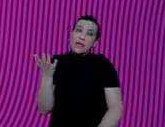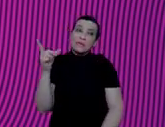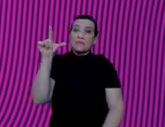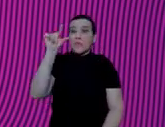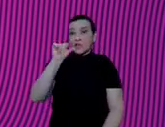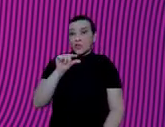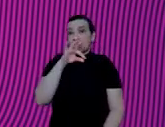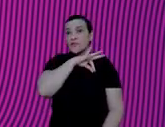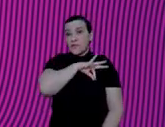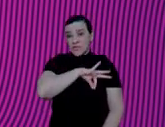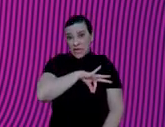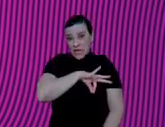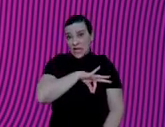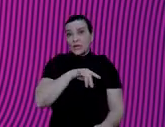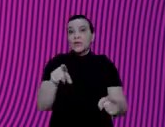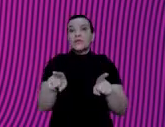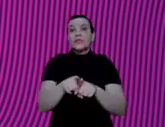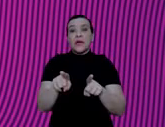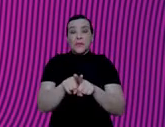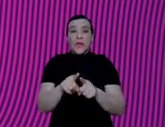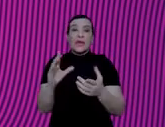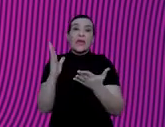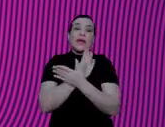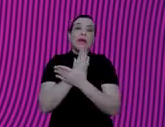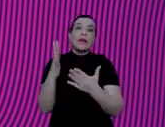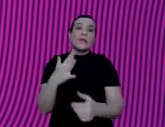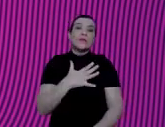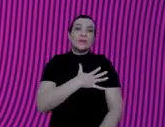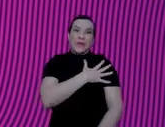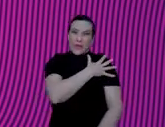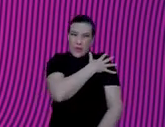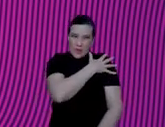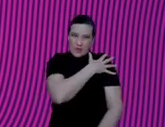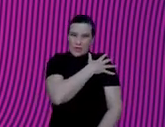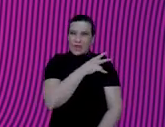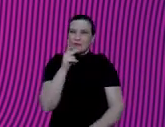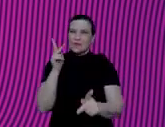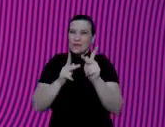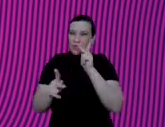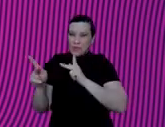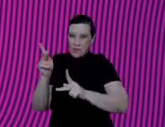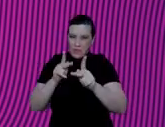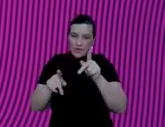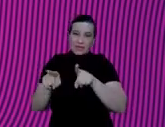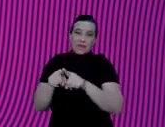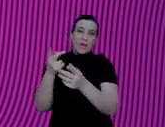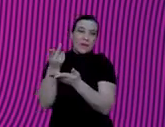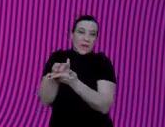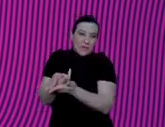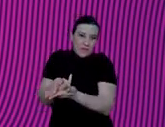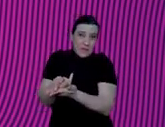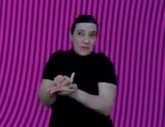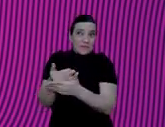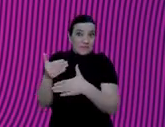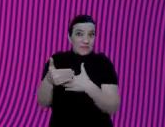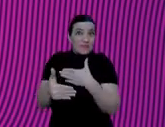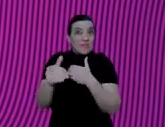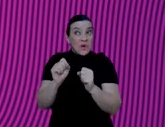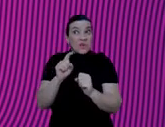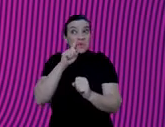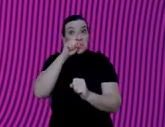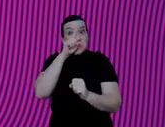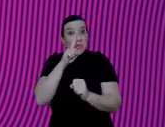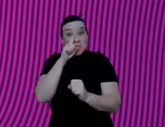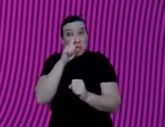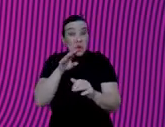uma questão de preconceito da população e de pacientes com relação ao risco da dependência, né? A gente pode dizer que,